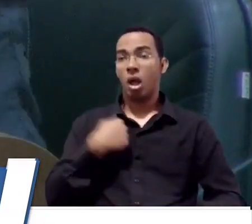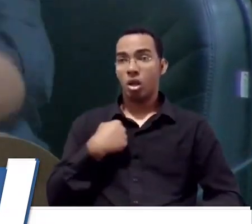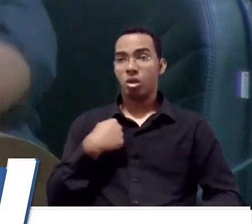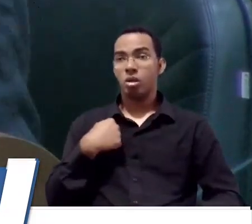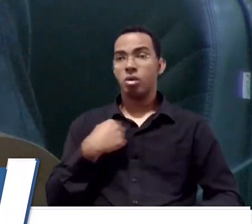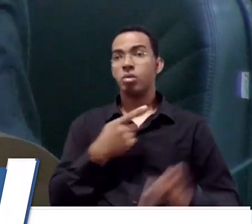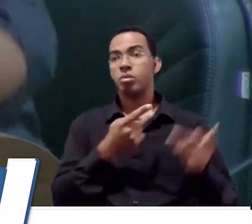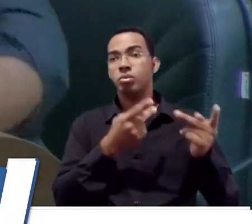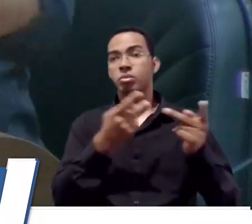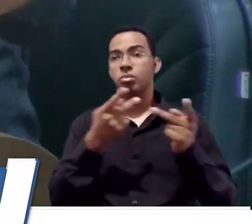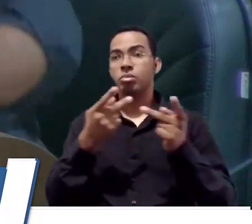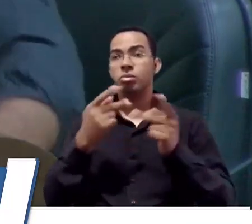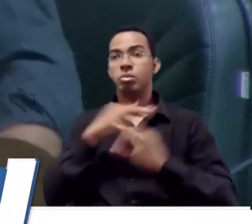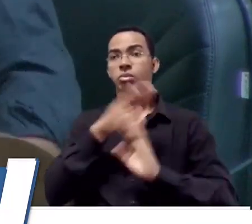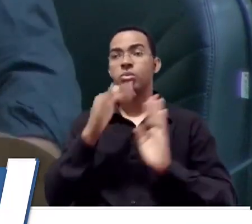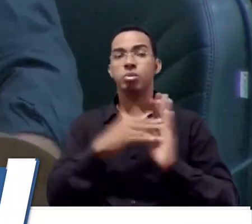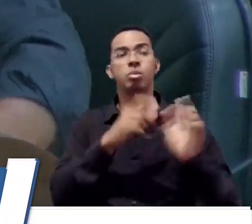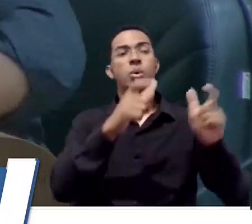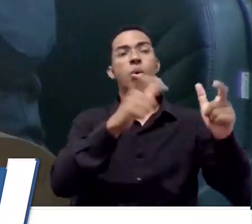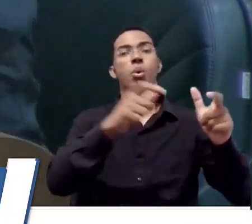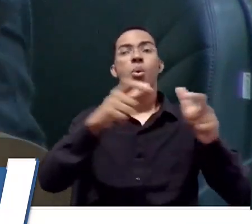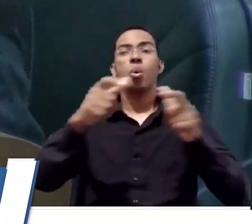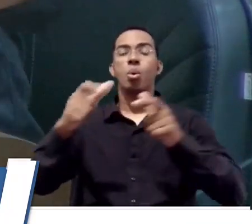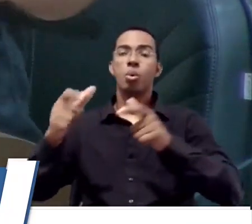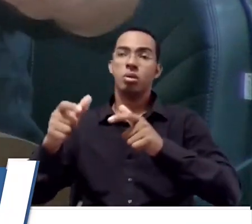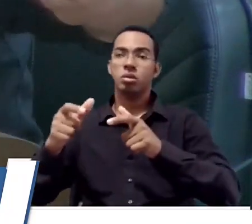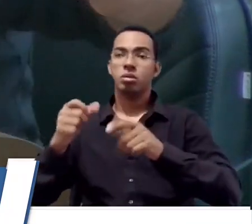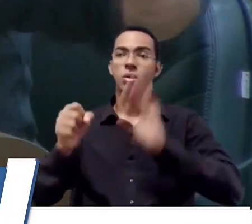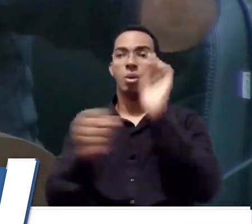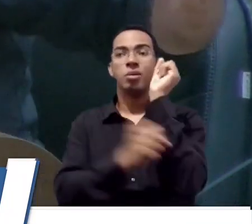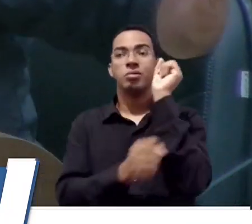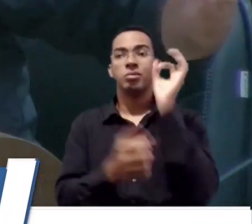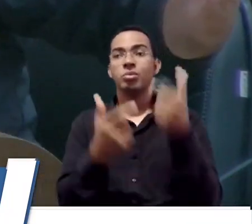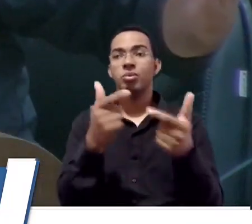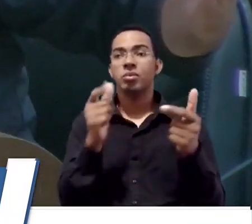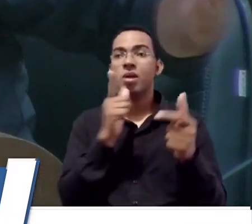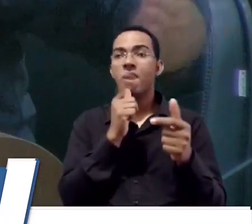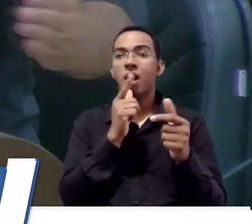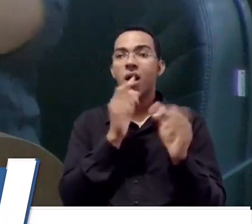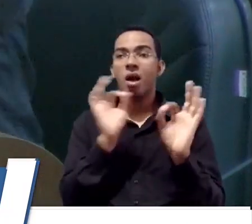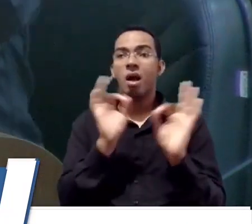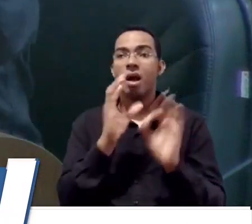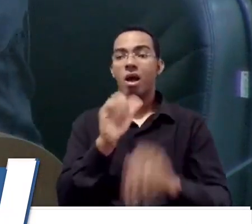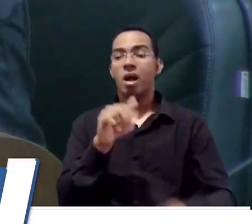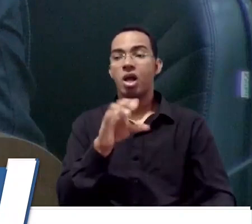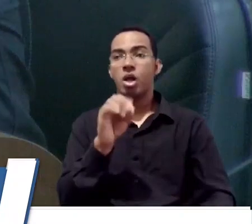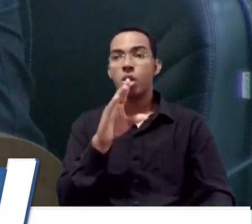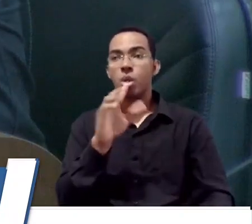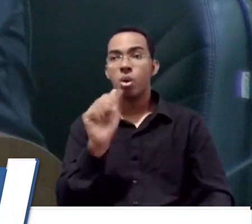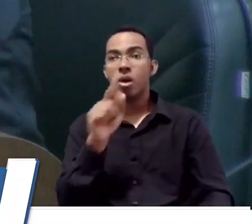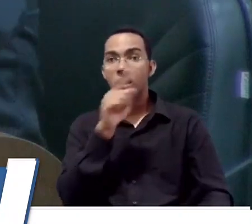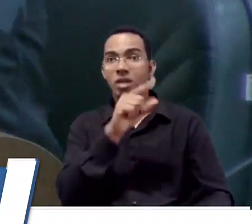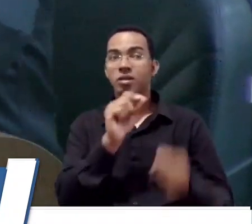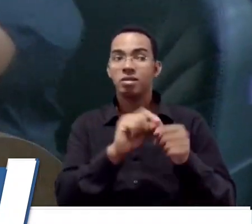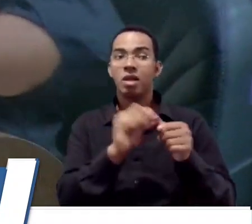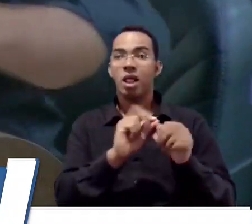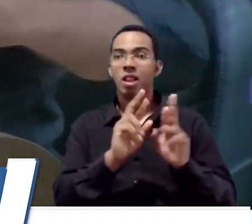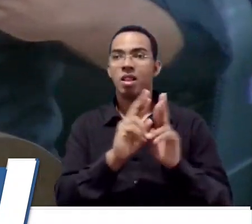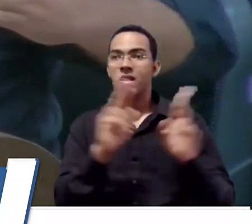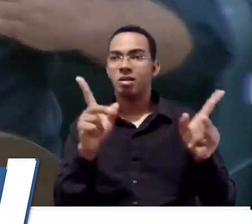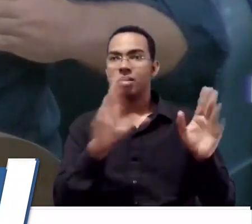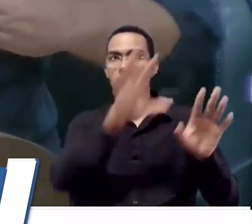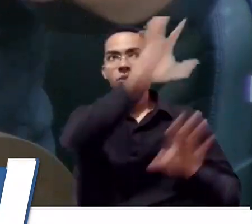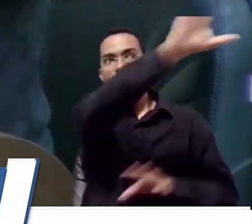visitamos todos os cantos da Sabesp. Não tinha água mais no Canoas. Eles fizeram a diferença, puxaram